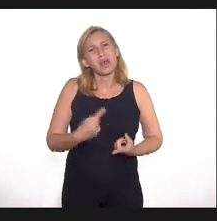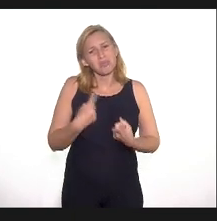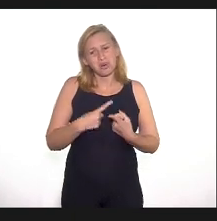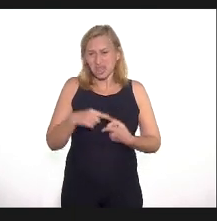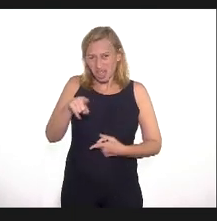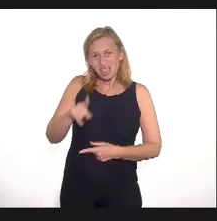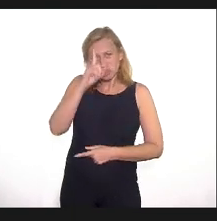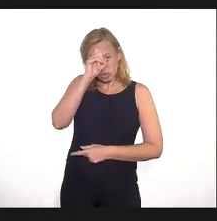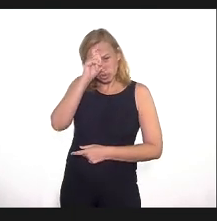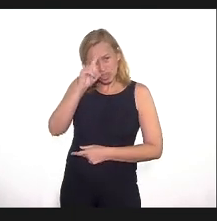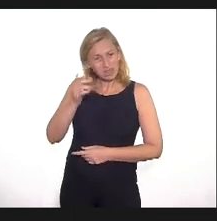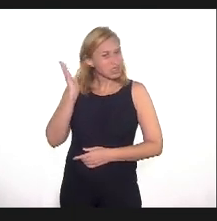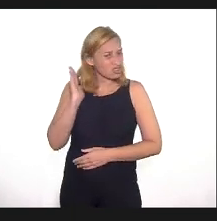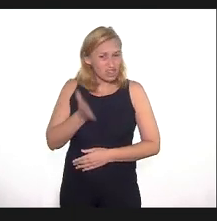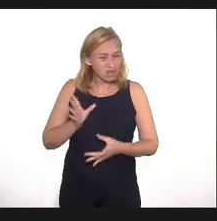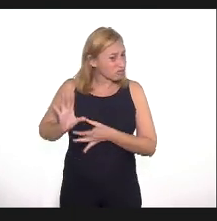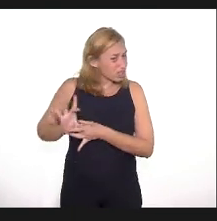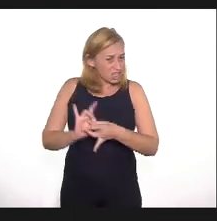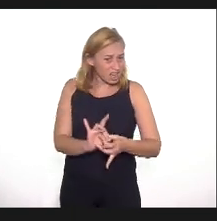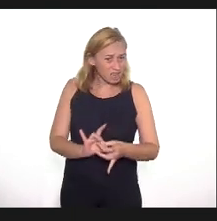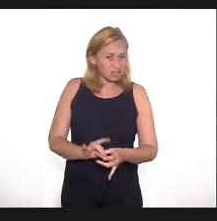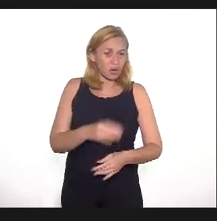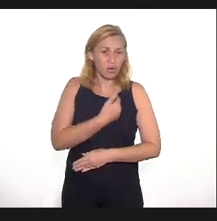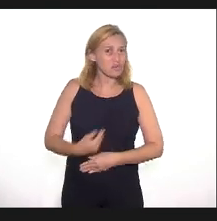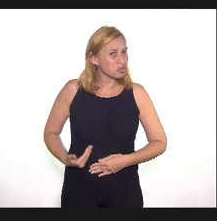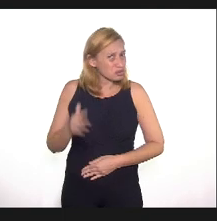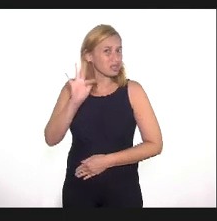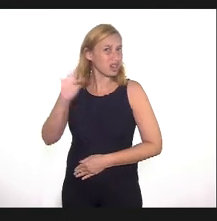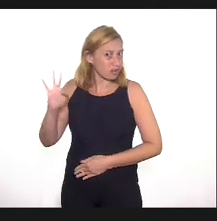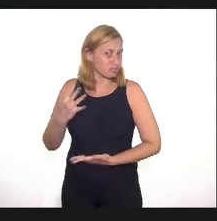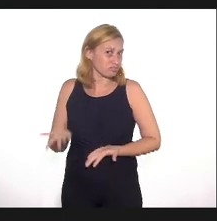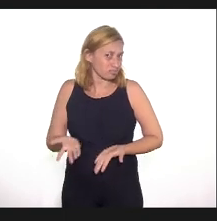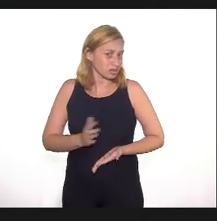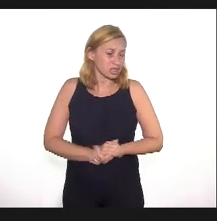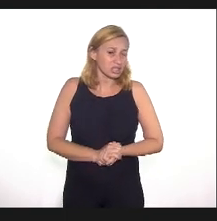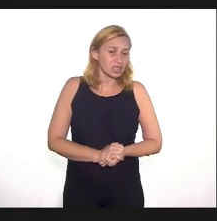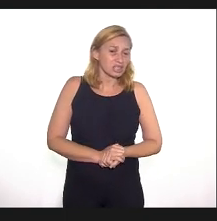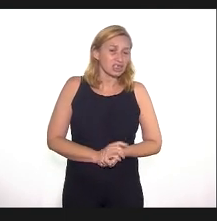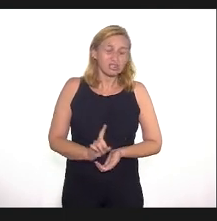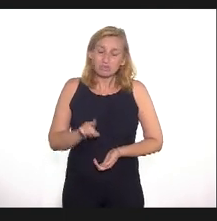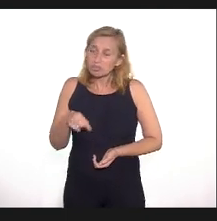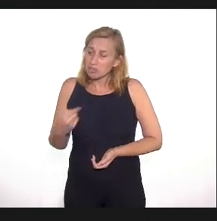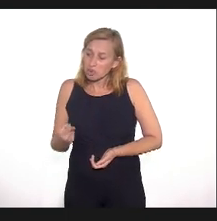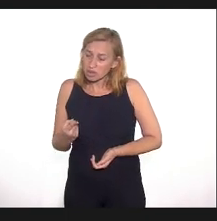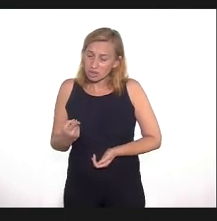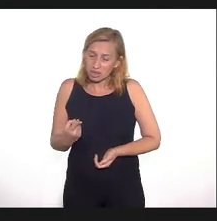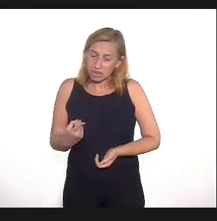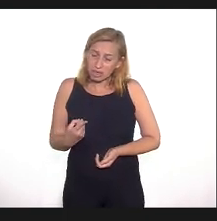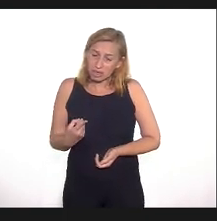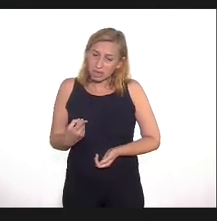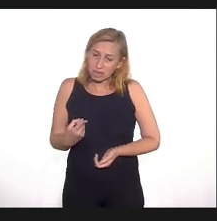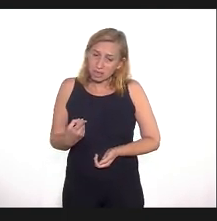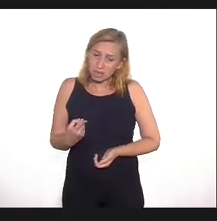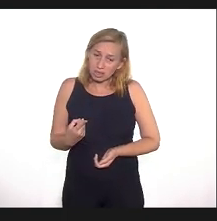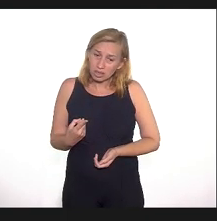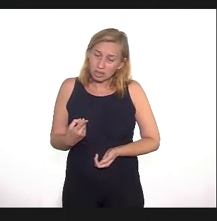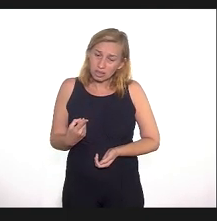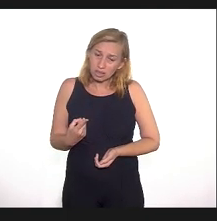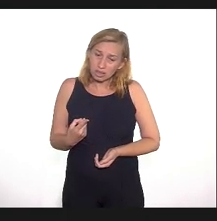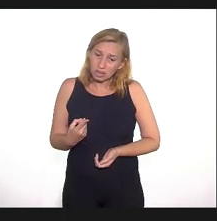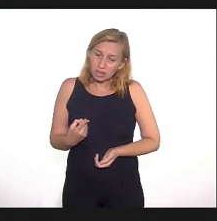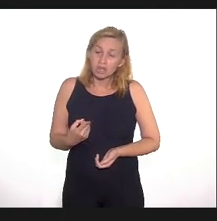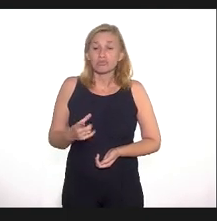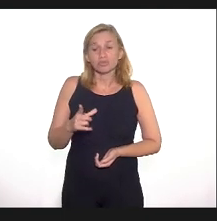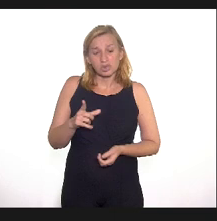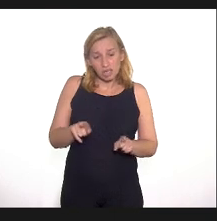esses hospitais estão diretamente ligados ao governo federal. E mais tarde, um pouquinho mais tarde, eu